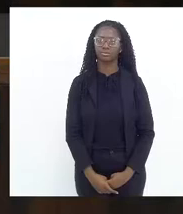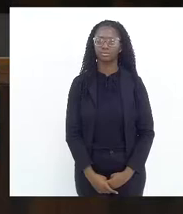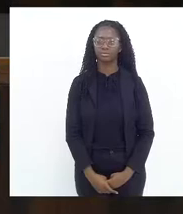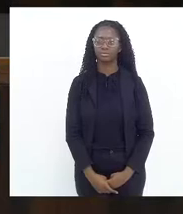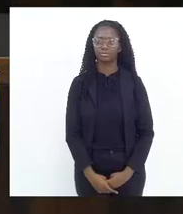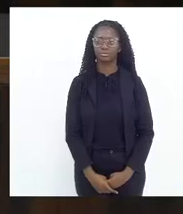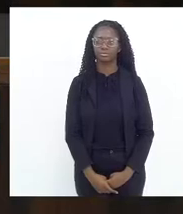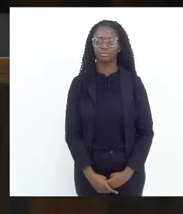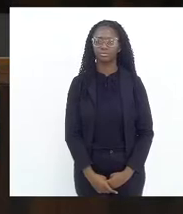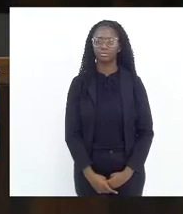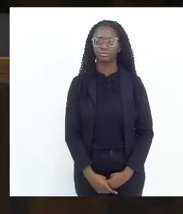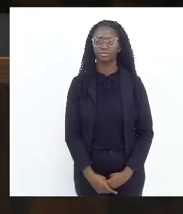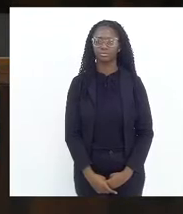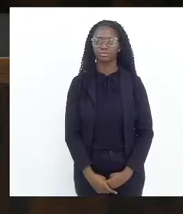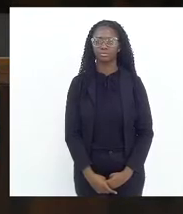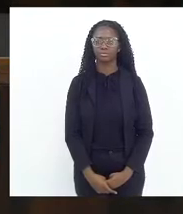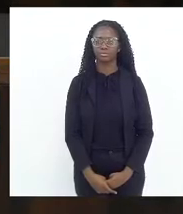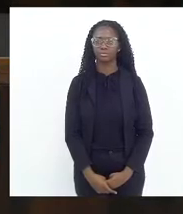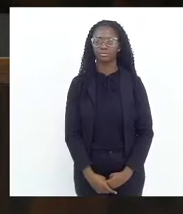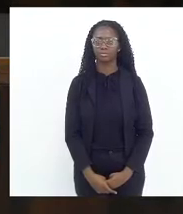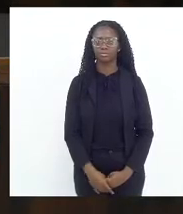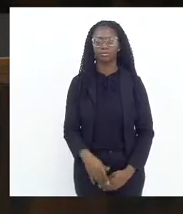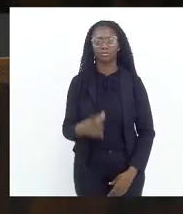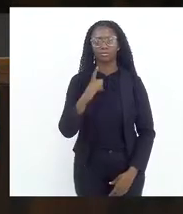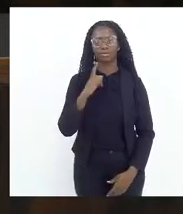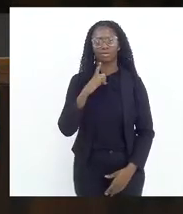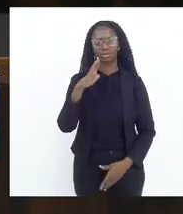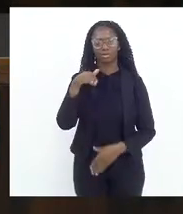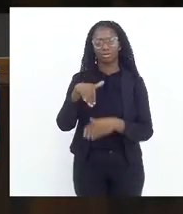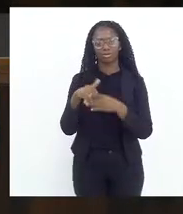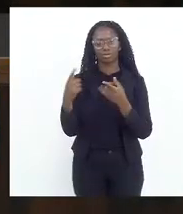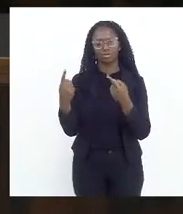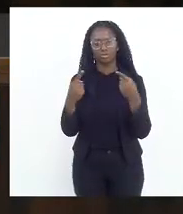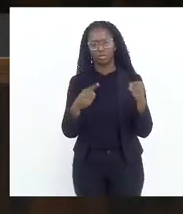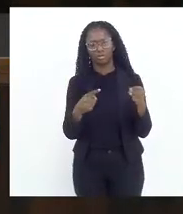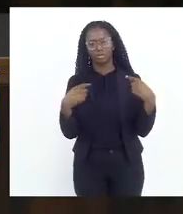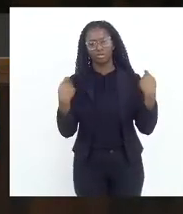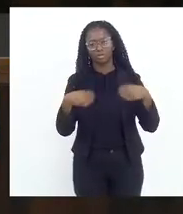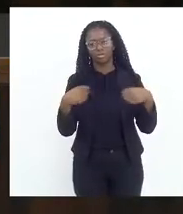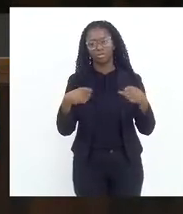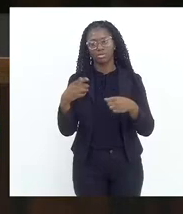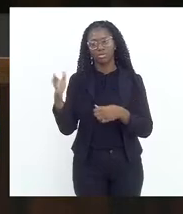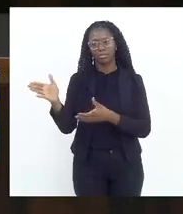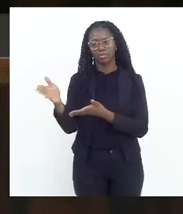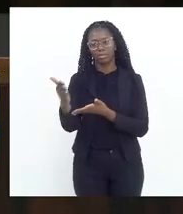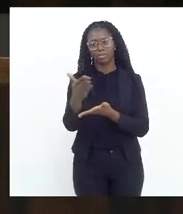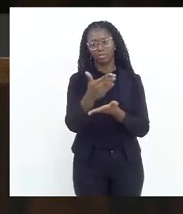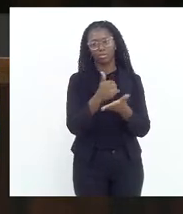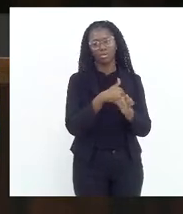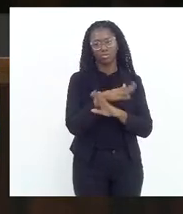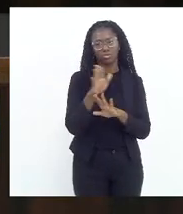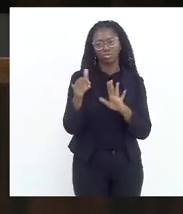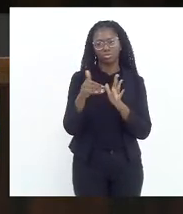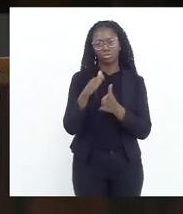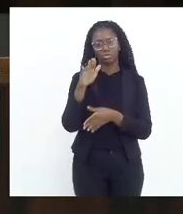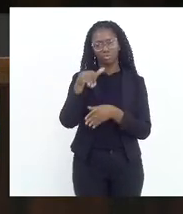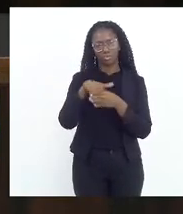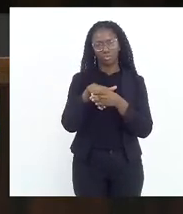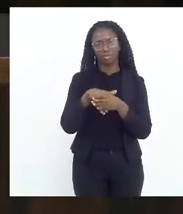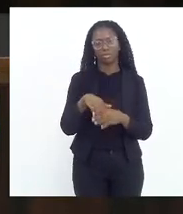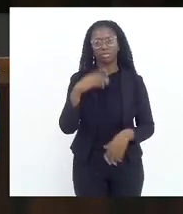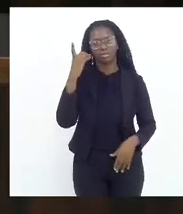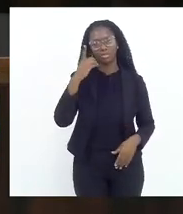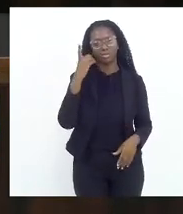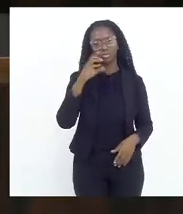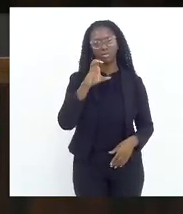Deputado Marcos Miller, como houve voto divergente, eu preciso colher o voto de todos da comissão. Deputado